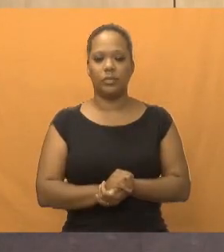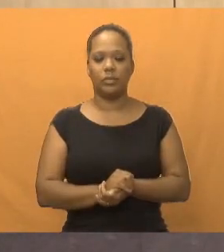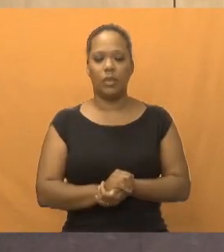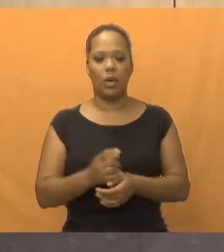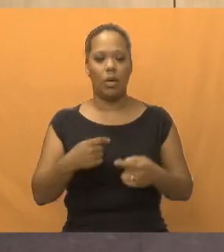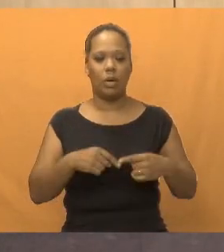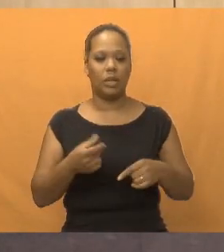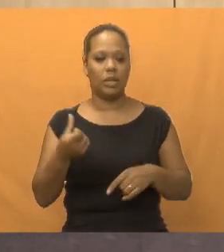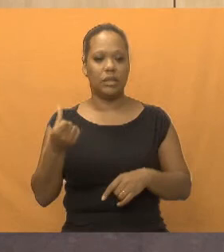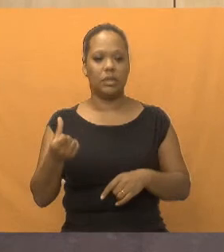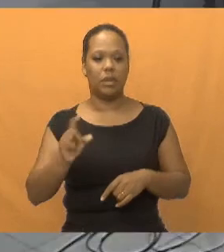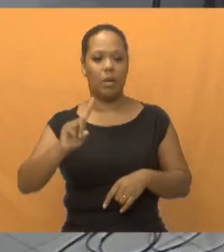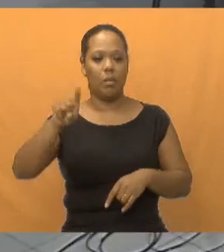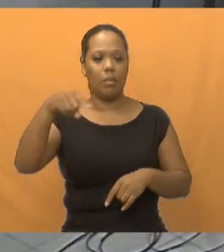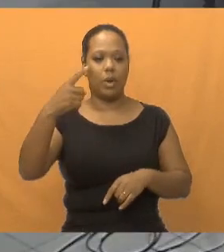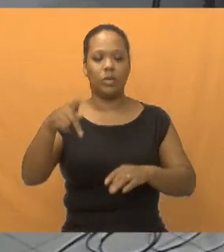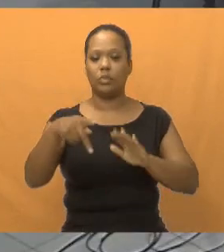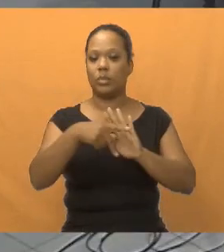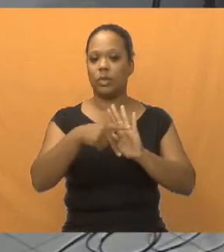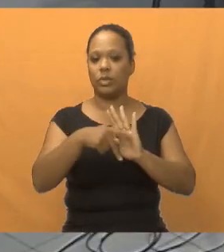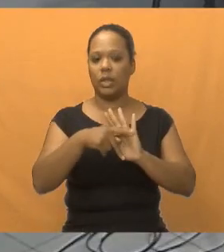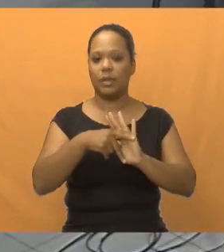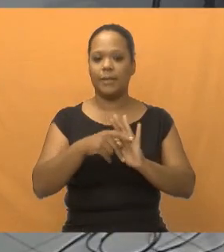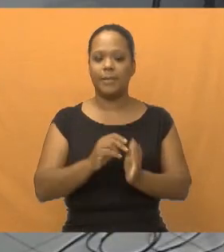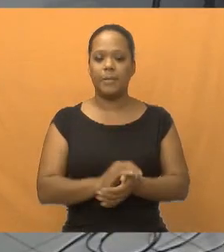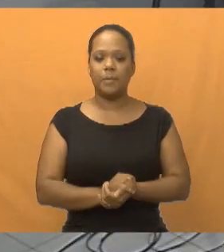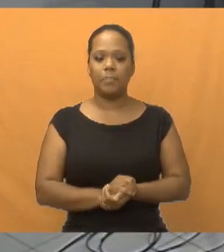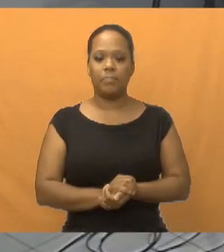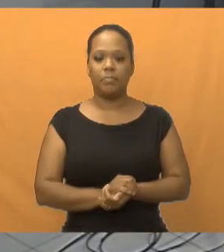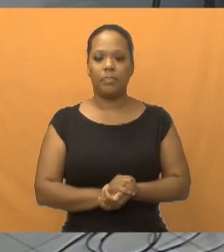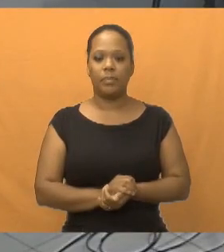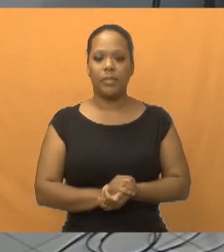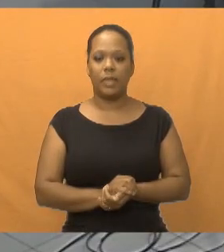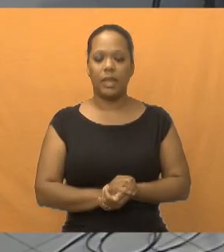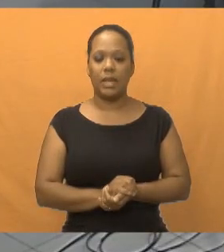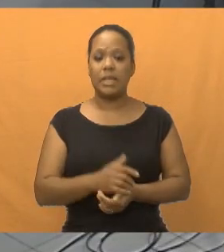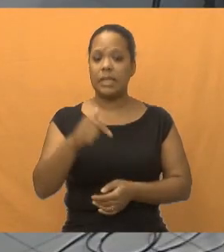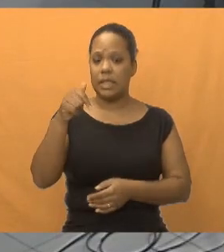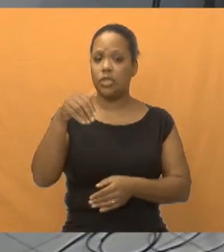Próximo projeto. 7 votos favoráveis.